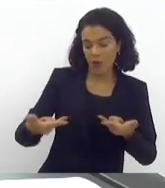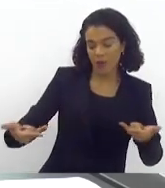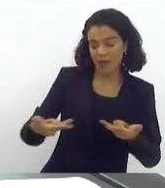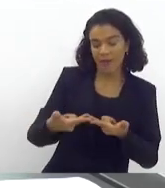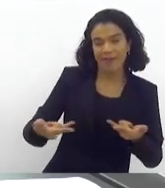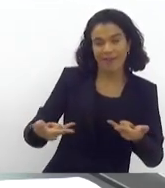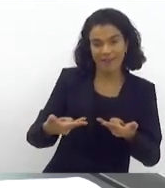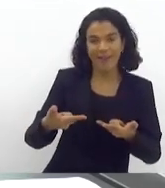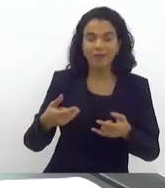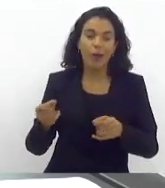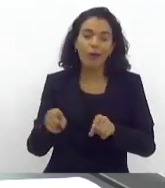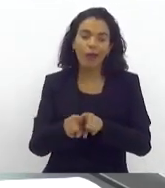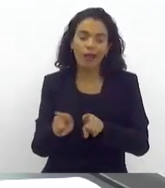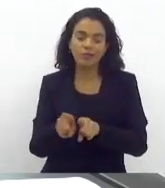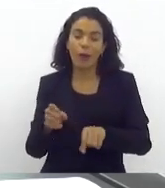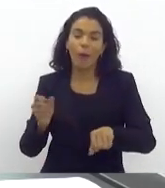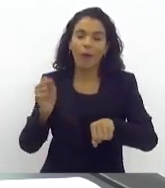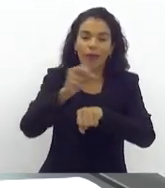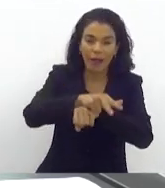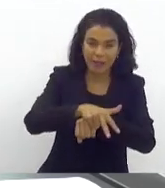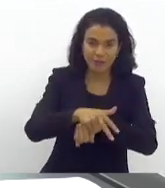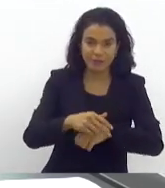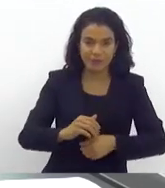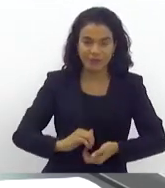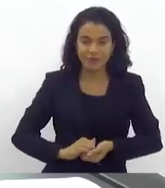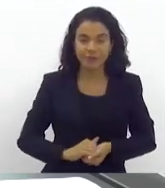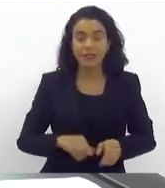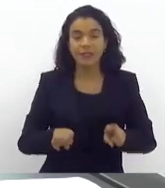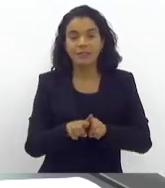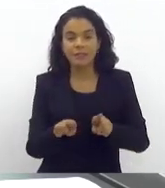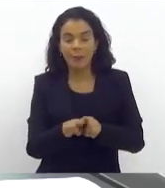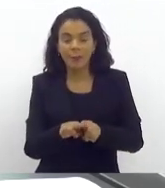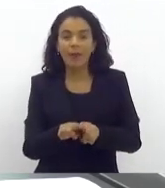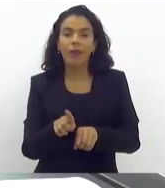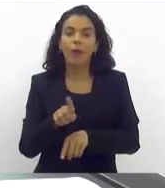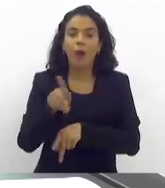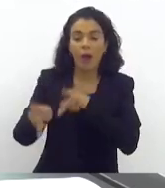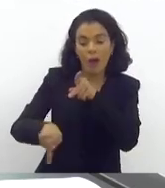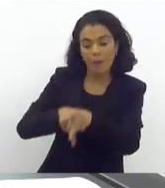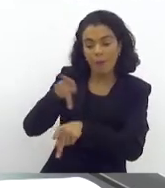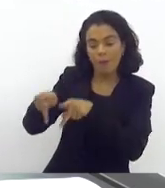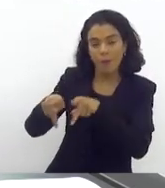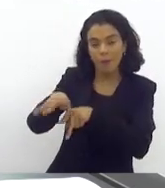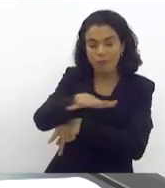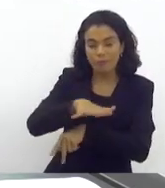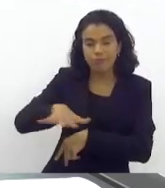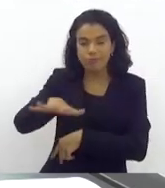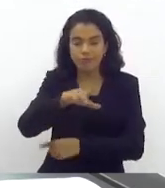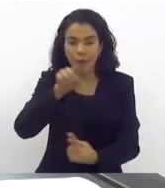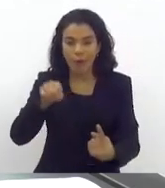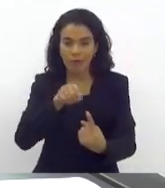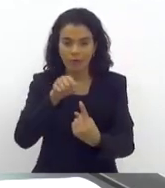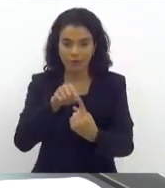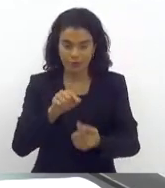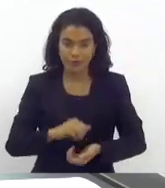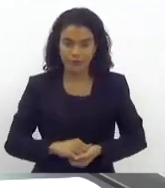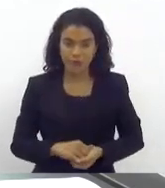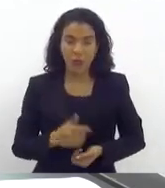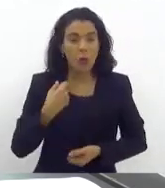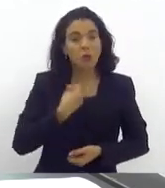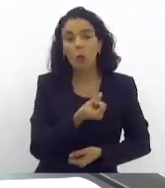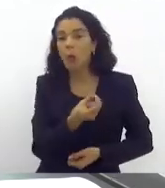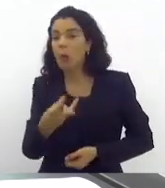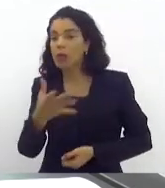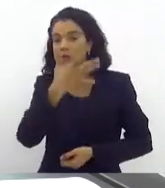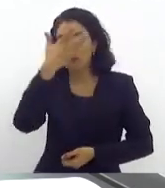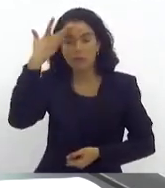universal, assim como esse percentual também tem que ter razoabilidade com o público a ser atingido. Eu não sei quantas